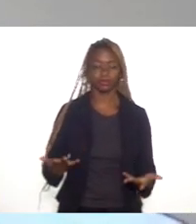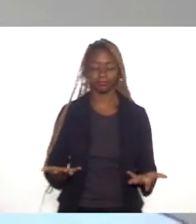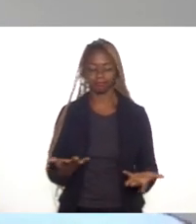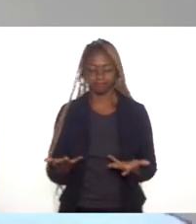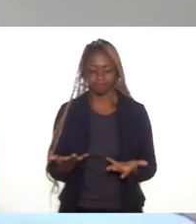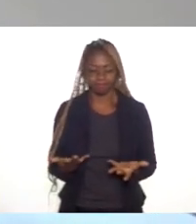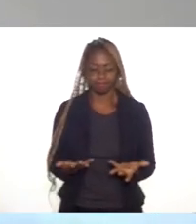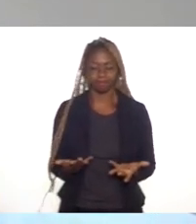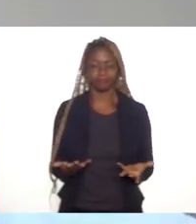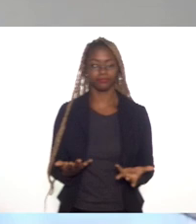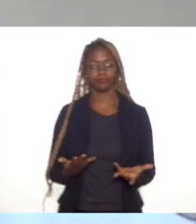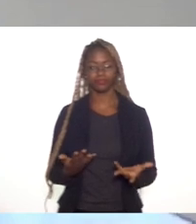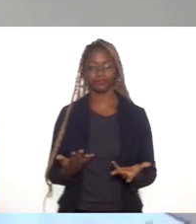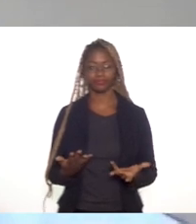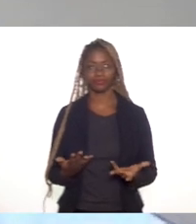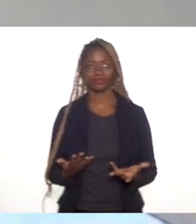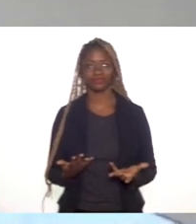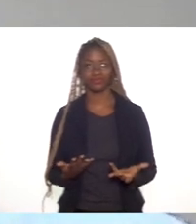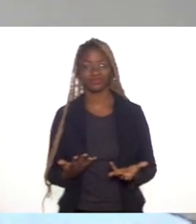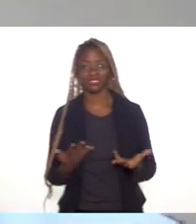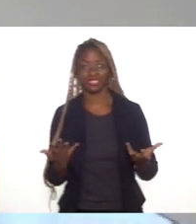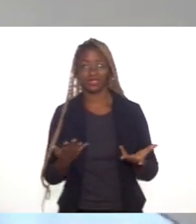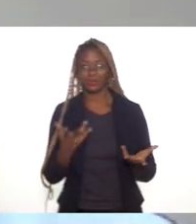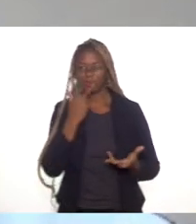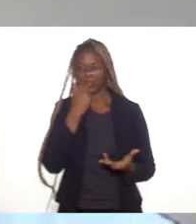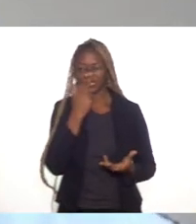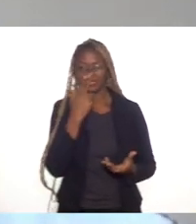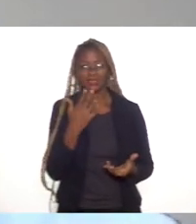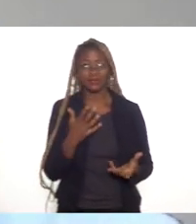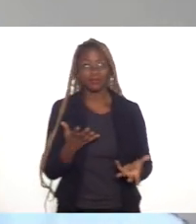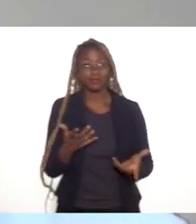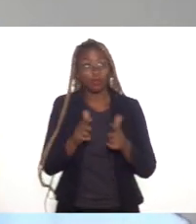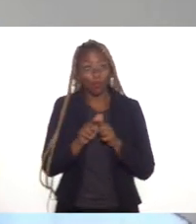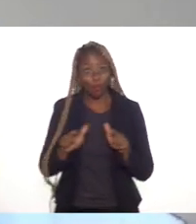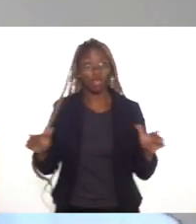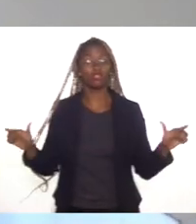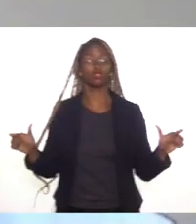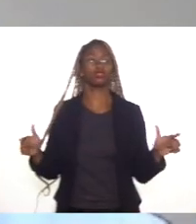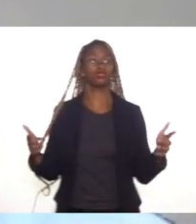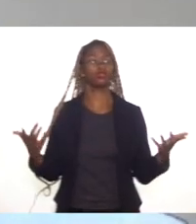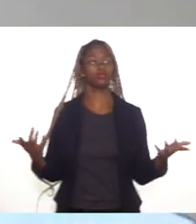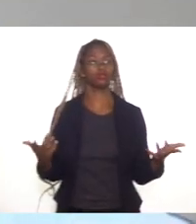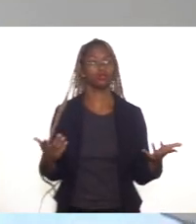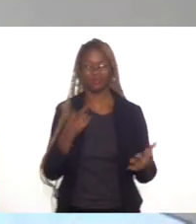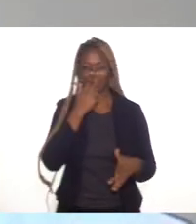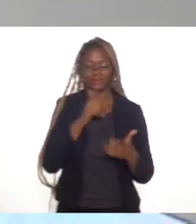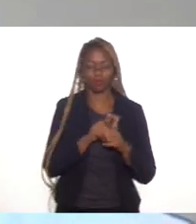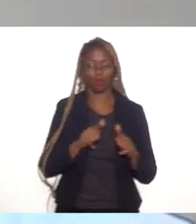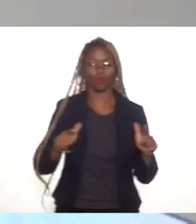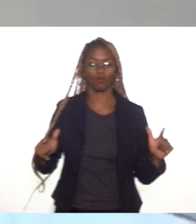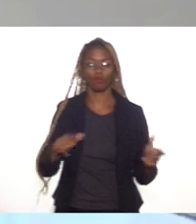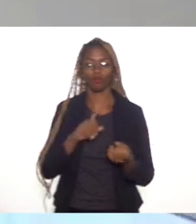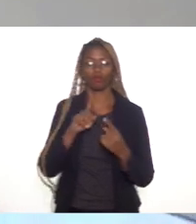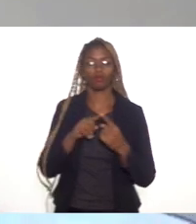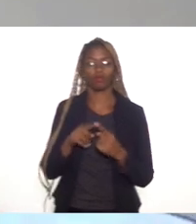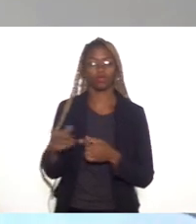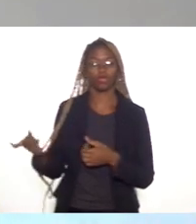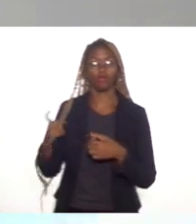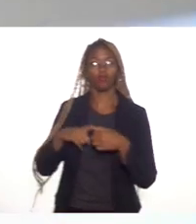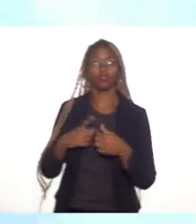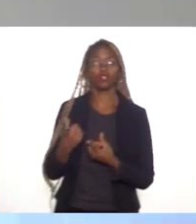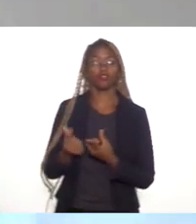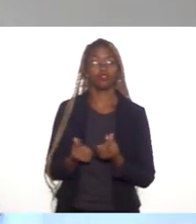de limbo, uma espécie de limbo, deputado Rubens Bontempo, em relação ao regime de recuperação fiscal,